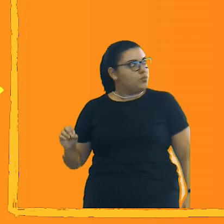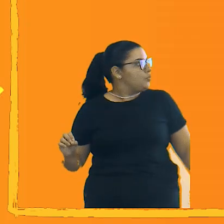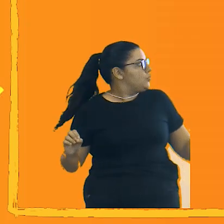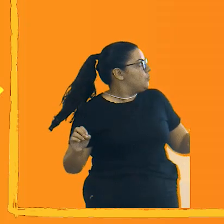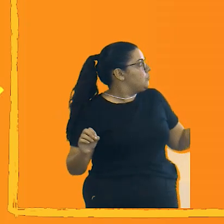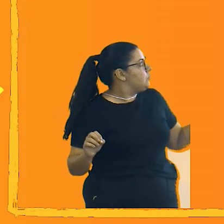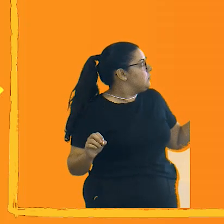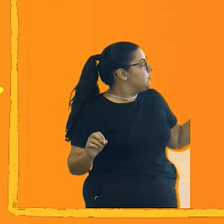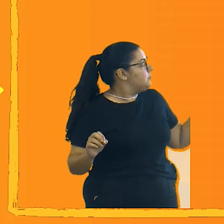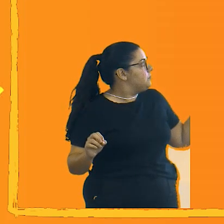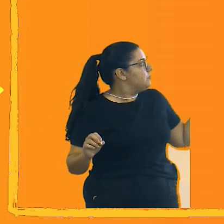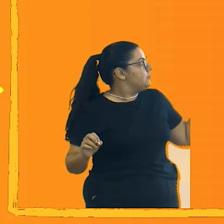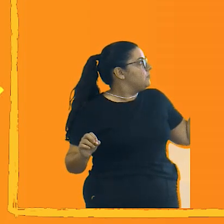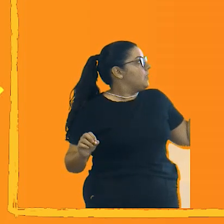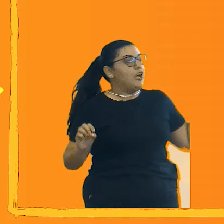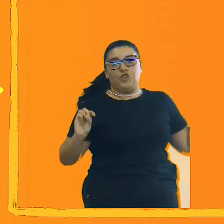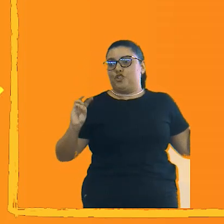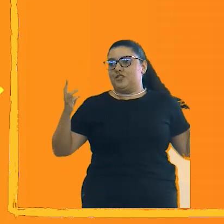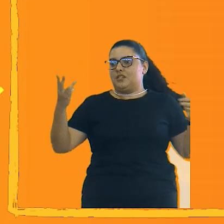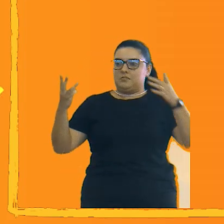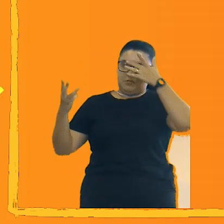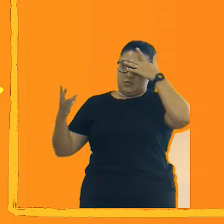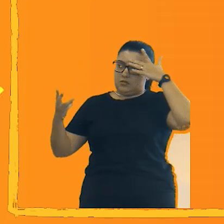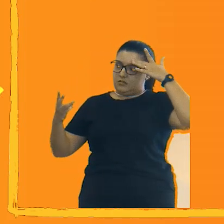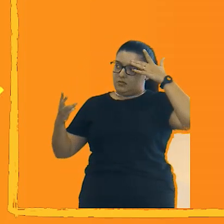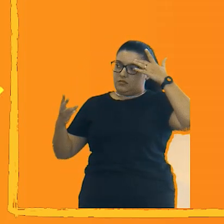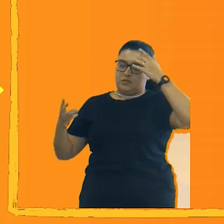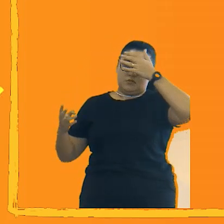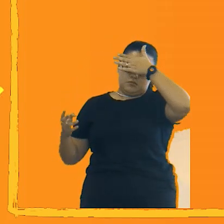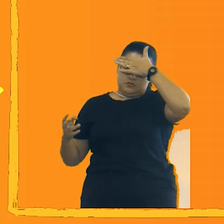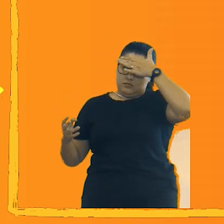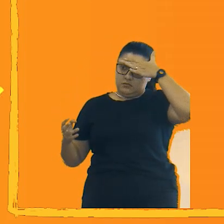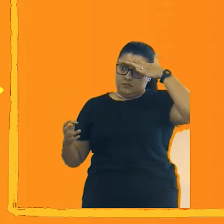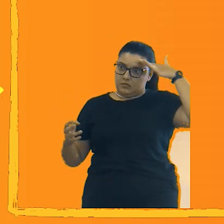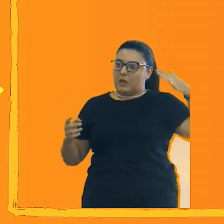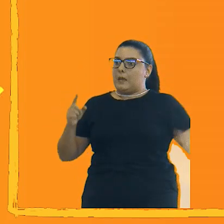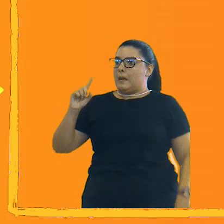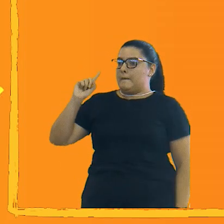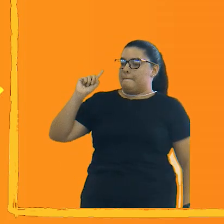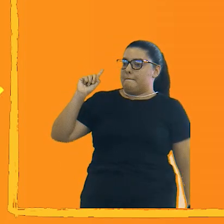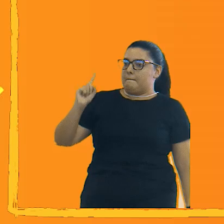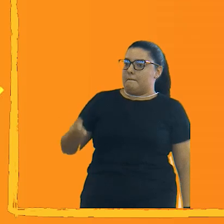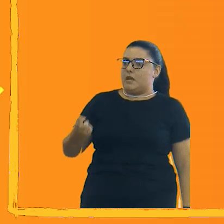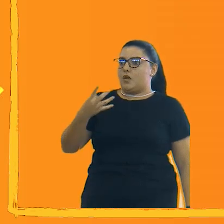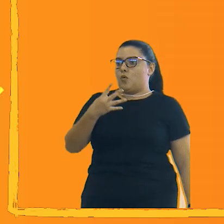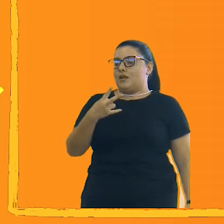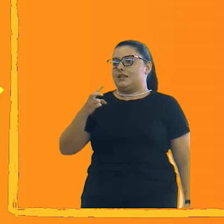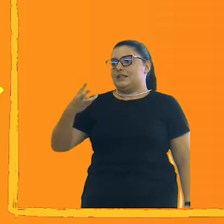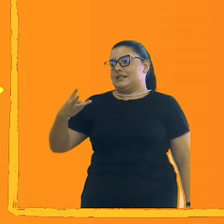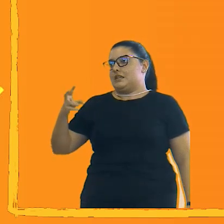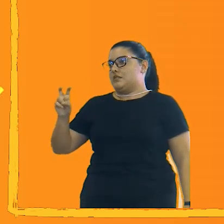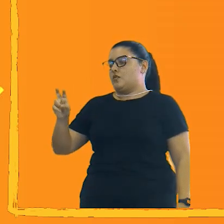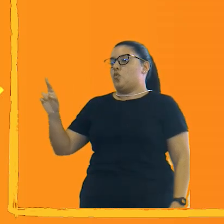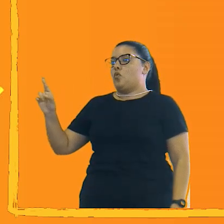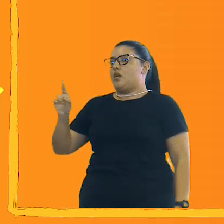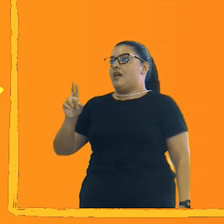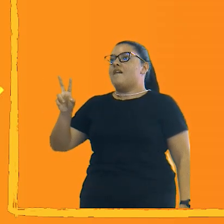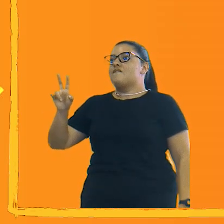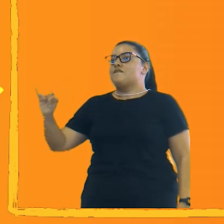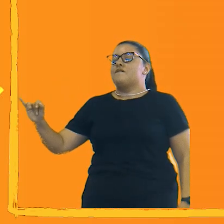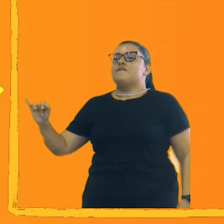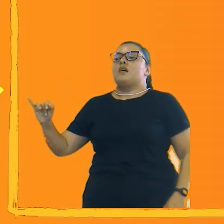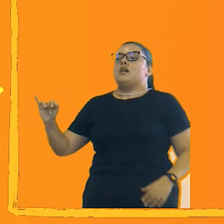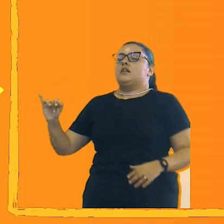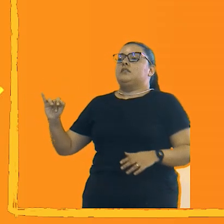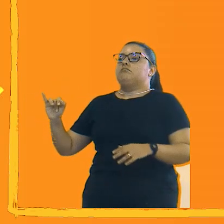Arnaldo bernaldo e cernaldo um bônus de r35 será dividido e